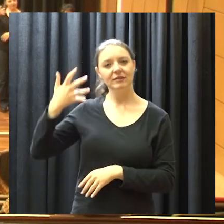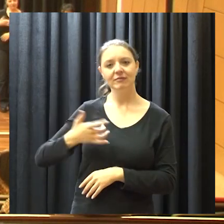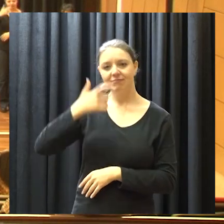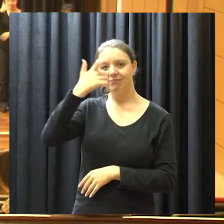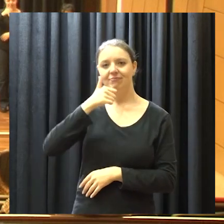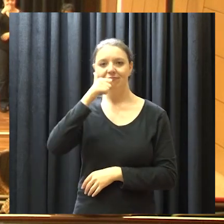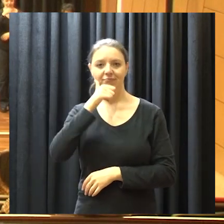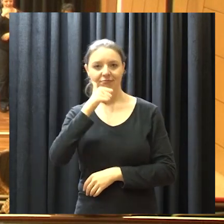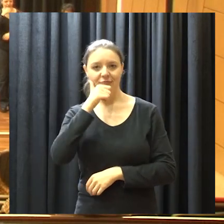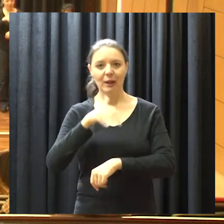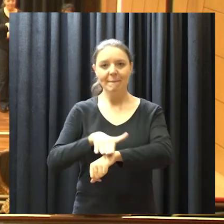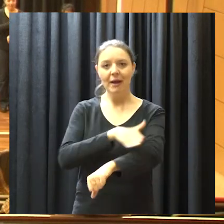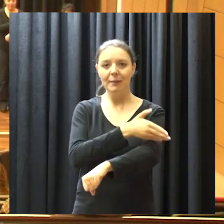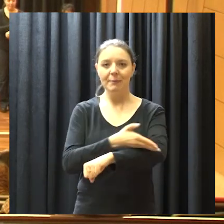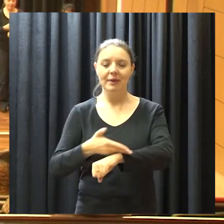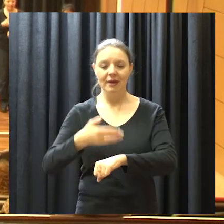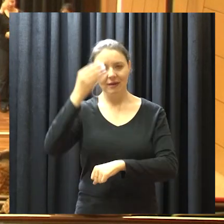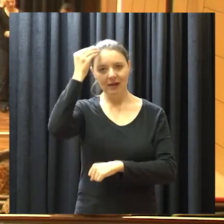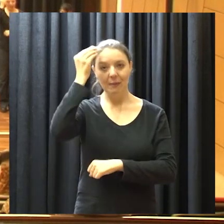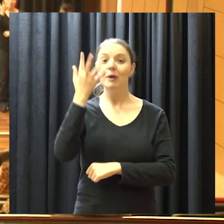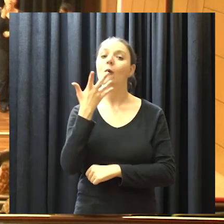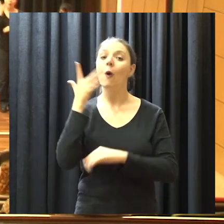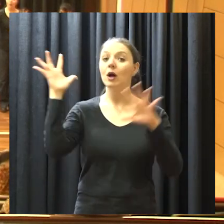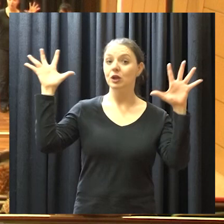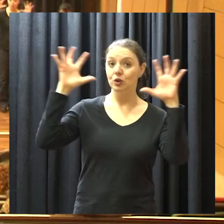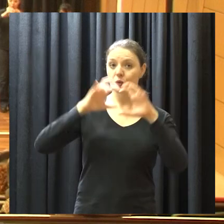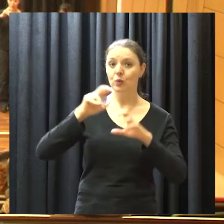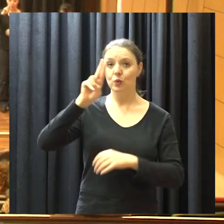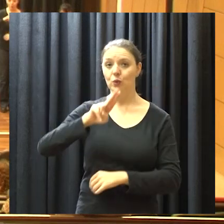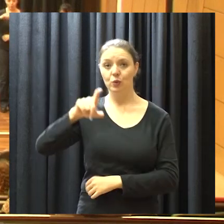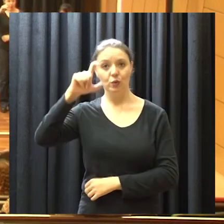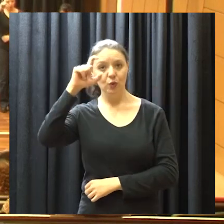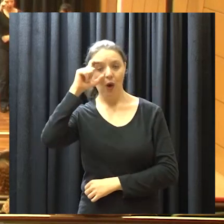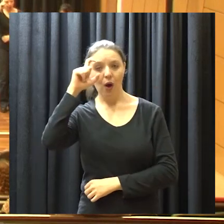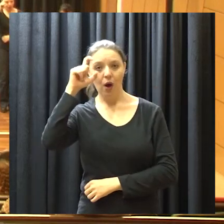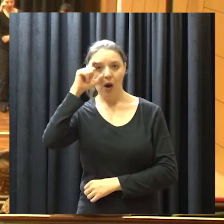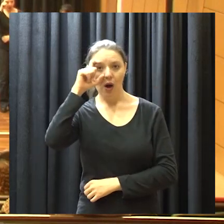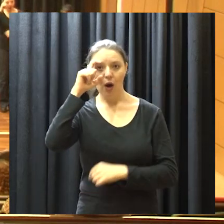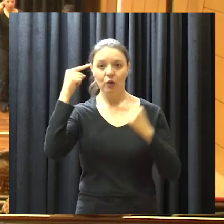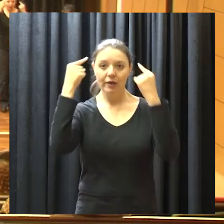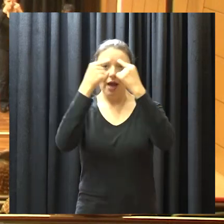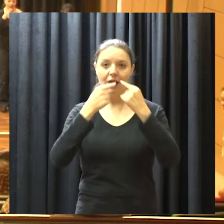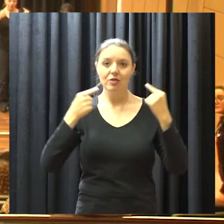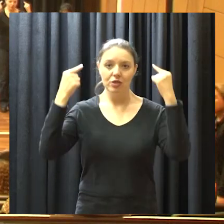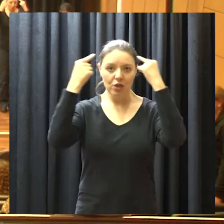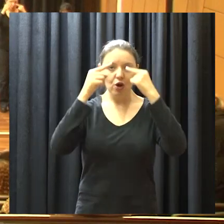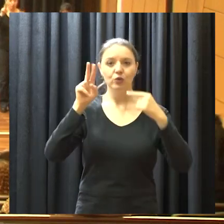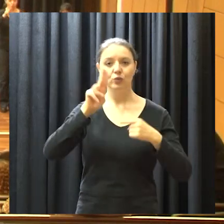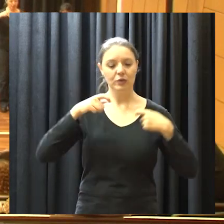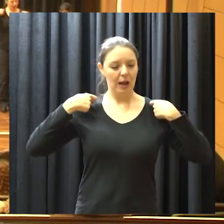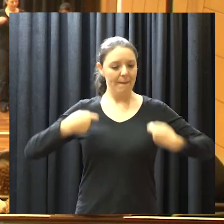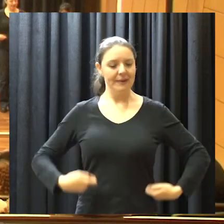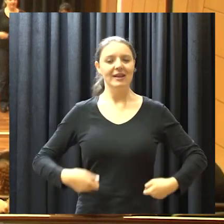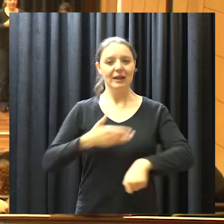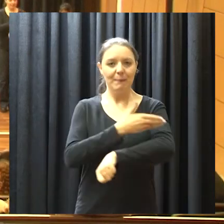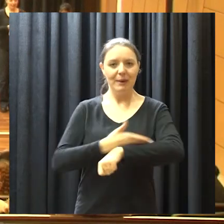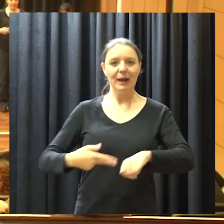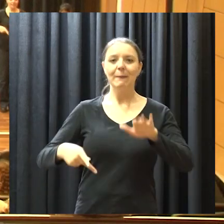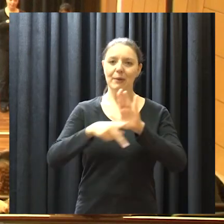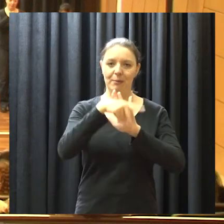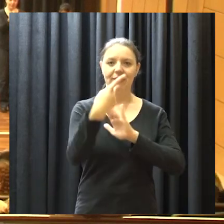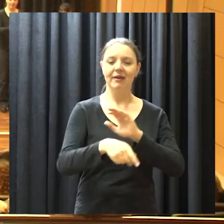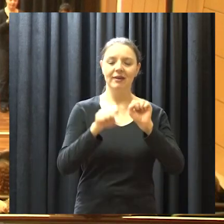mulher branca, de cabelos escuros, uso óculos de grau arredondados. Estou com a camiseta branca do